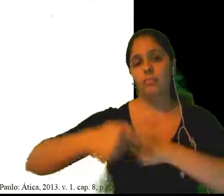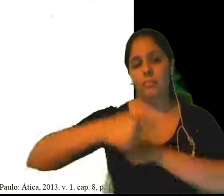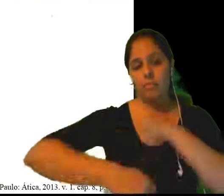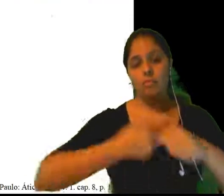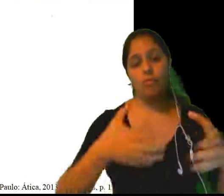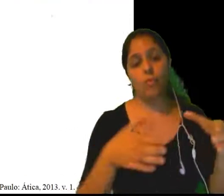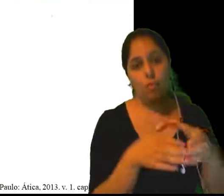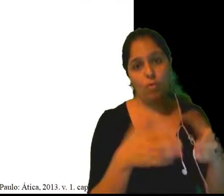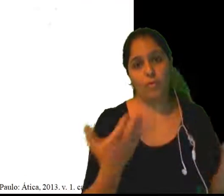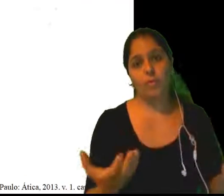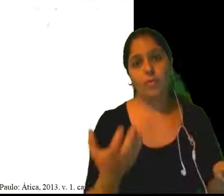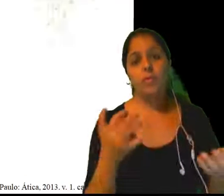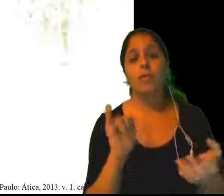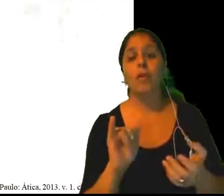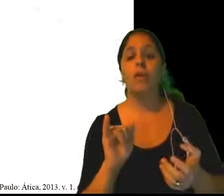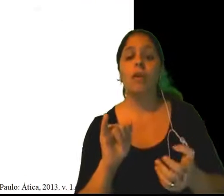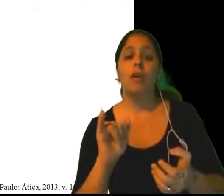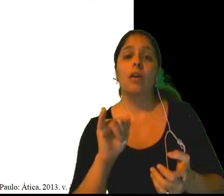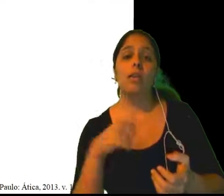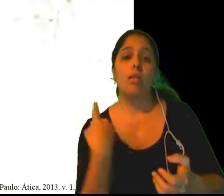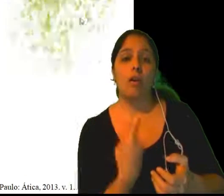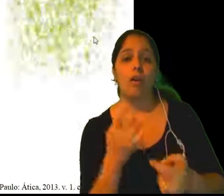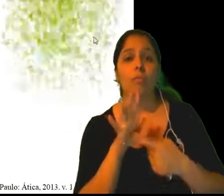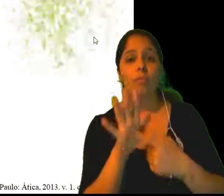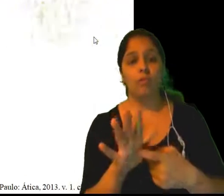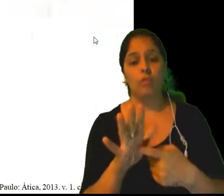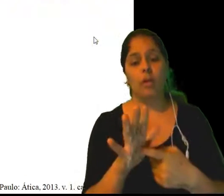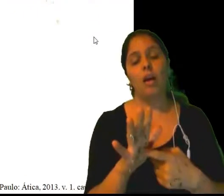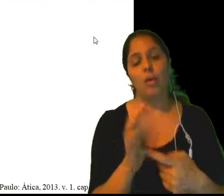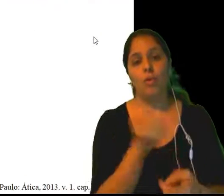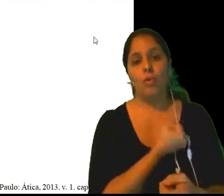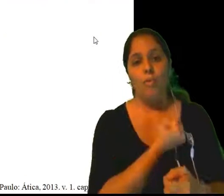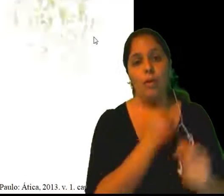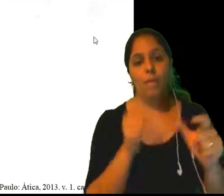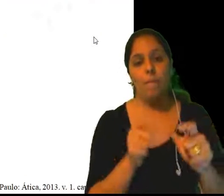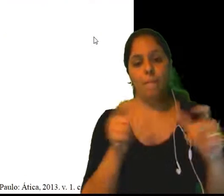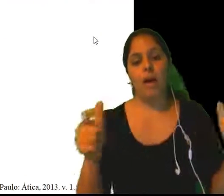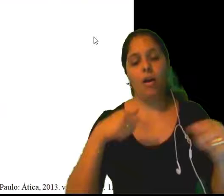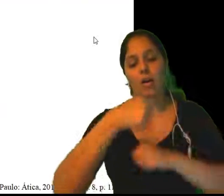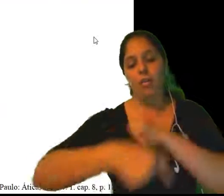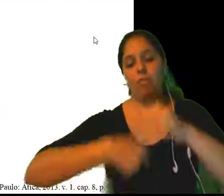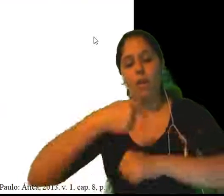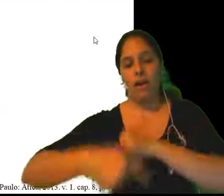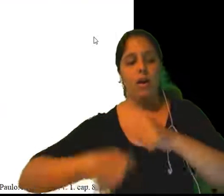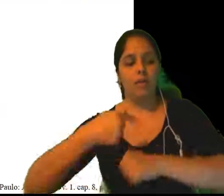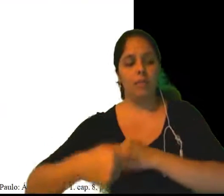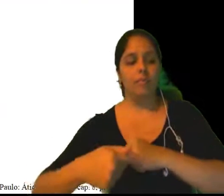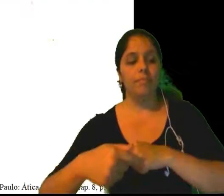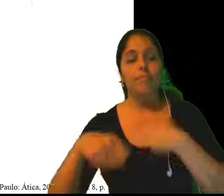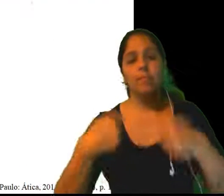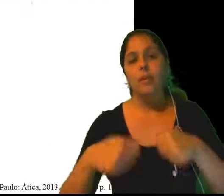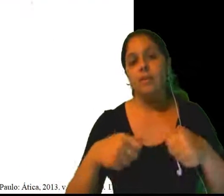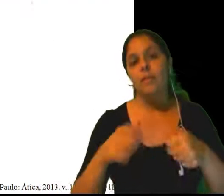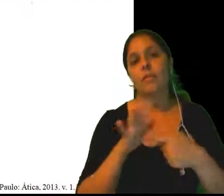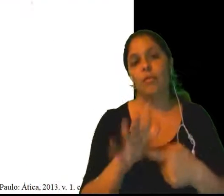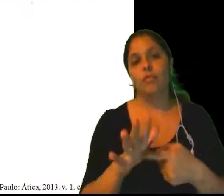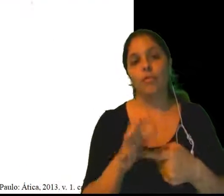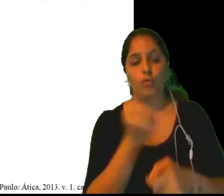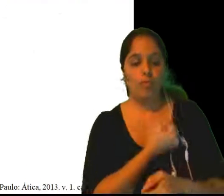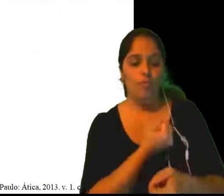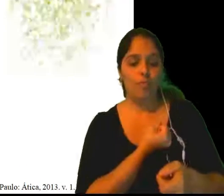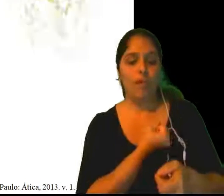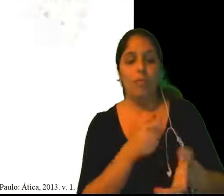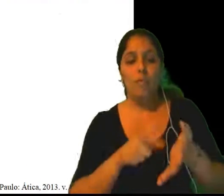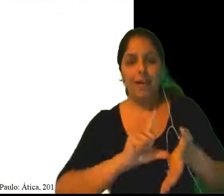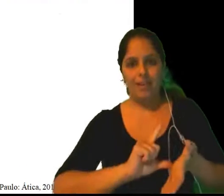elemento químico. E assim, quando precisamos representar uma quantidade maior dos átomos, devemos colocar um número na